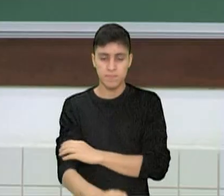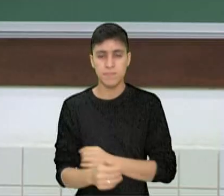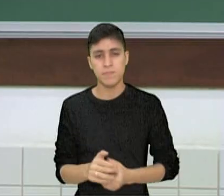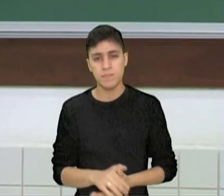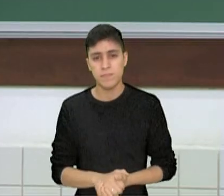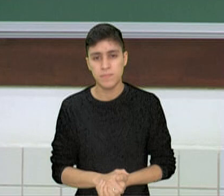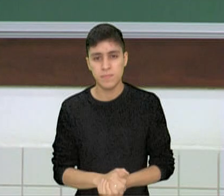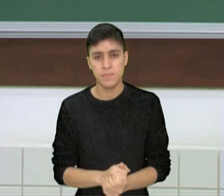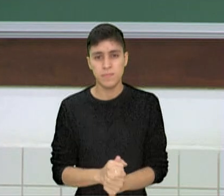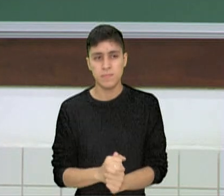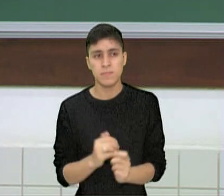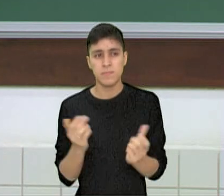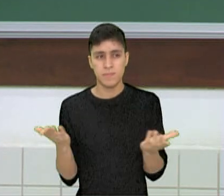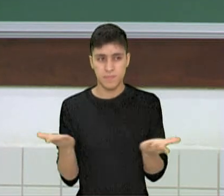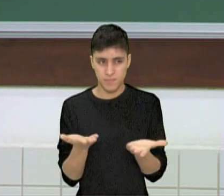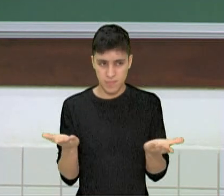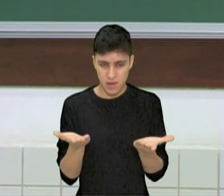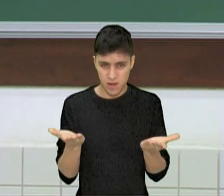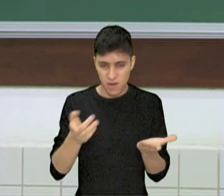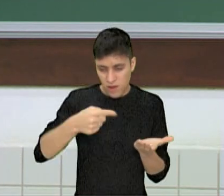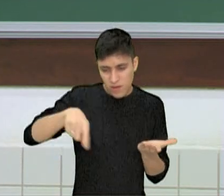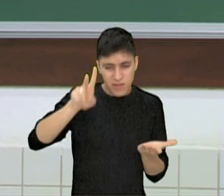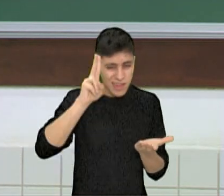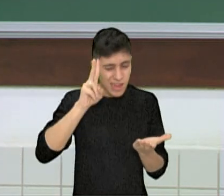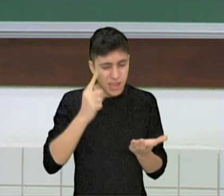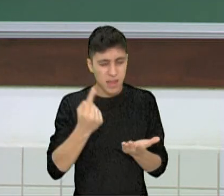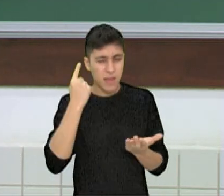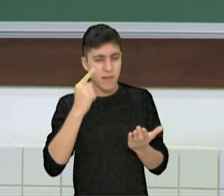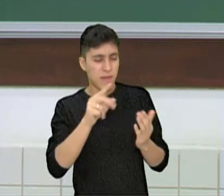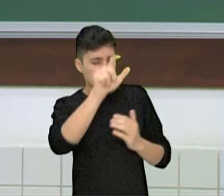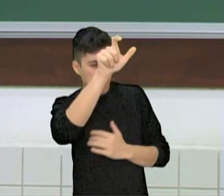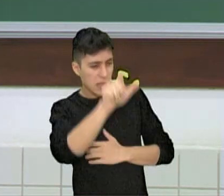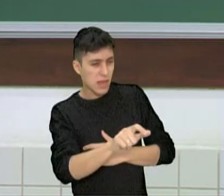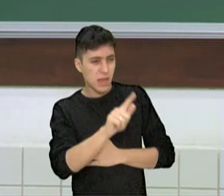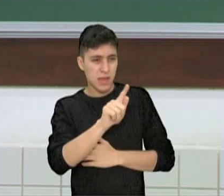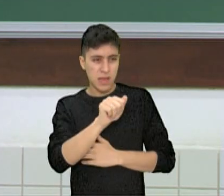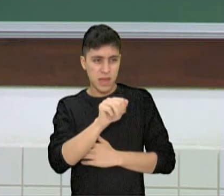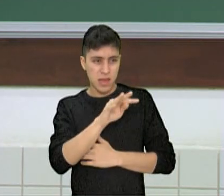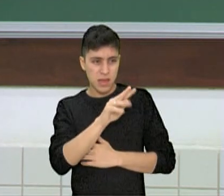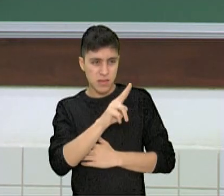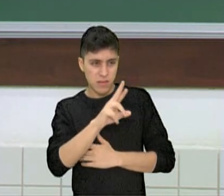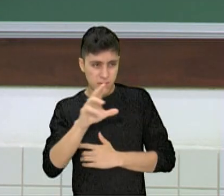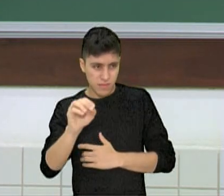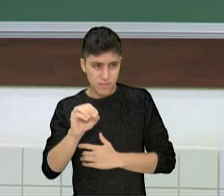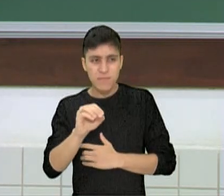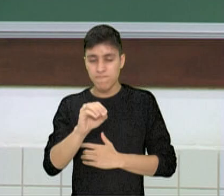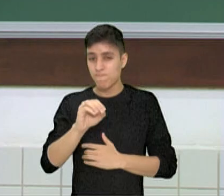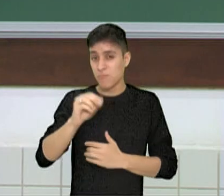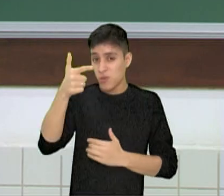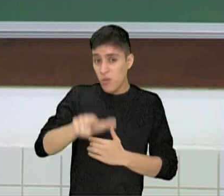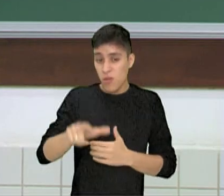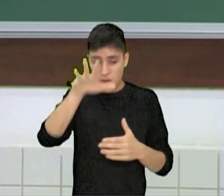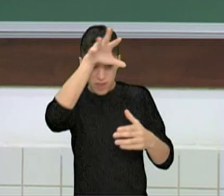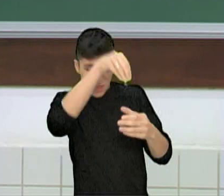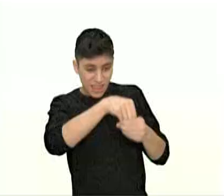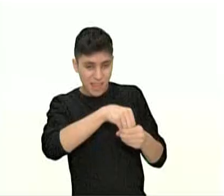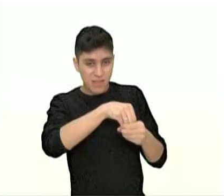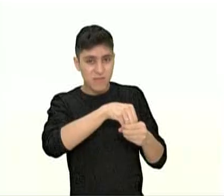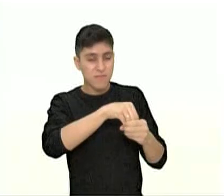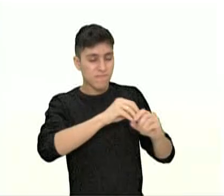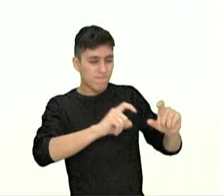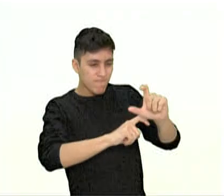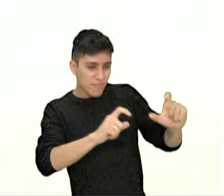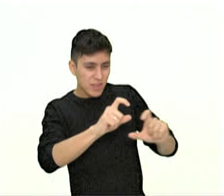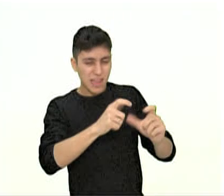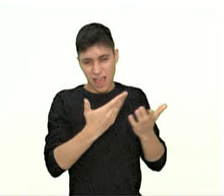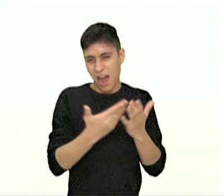¿Te acuerdan de Gaturro? Vocês lembram do Gaturro? De novo ele presente nas nossas aulas. Vamos ver agora o que ele está aprontando. Olha